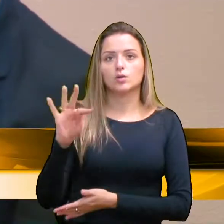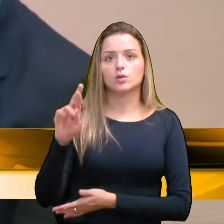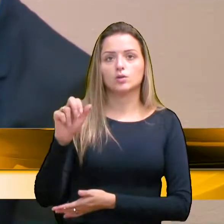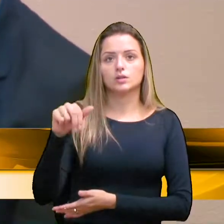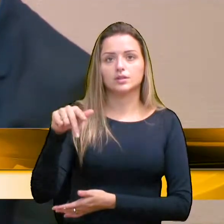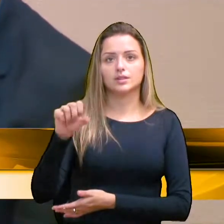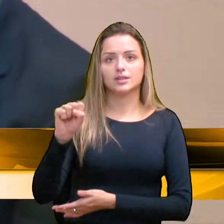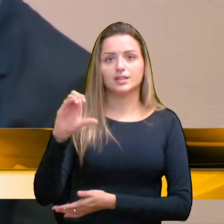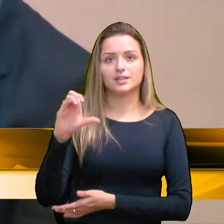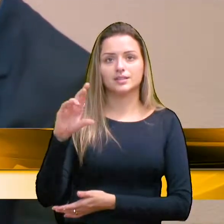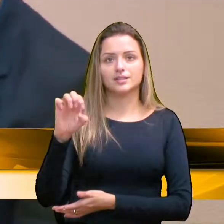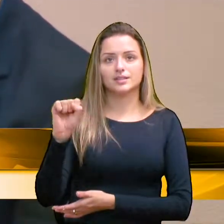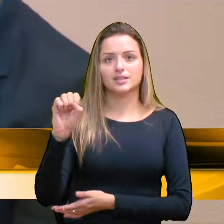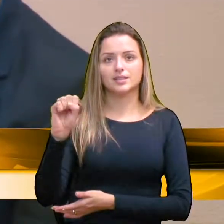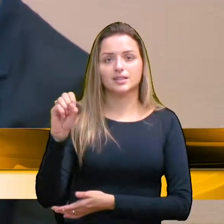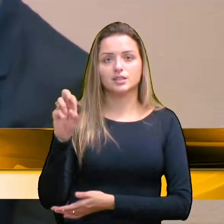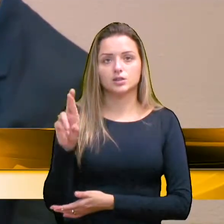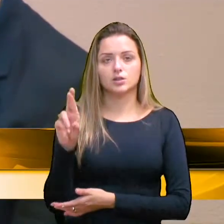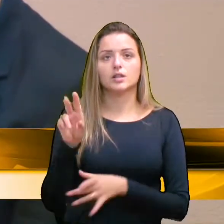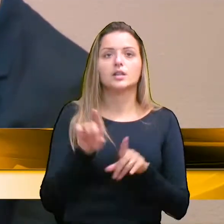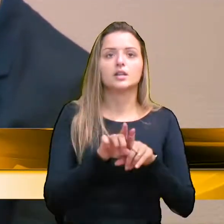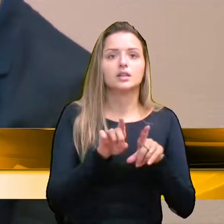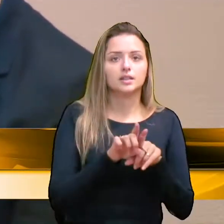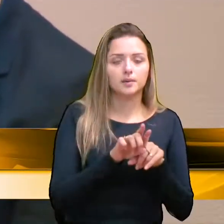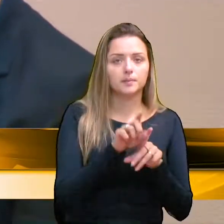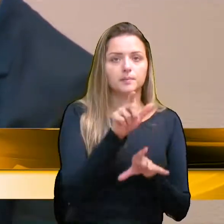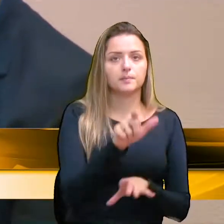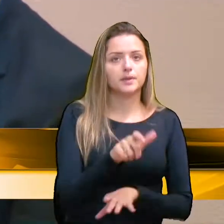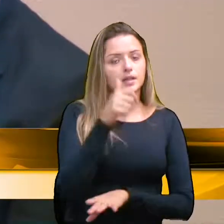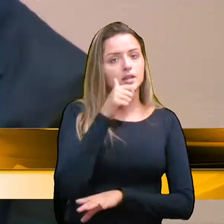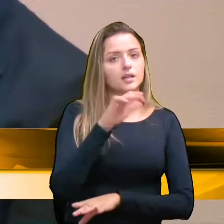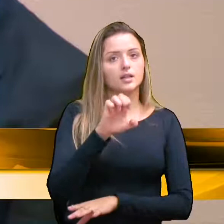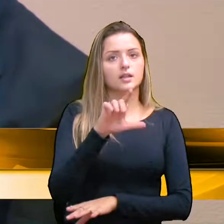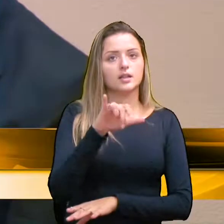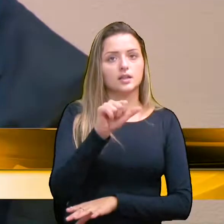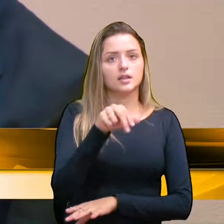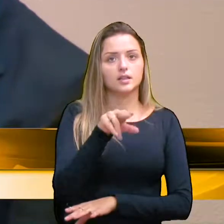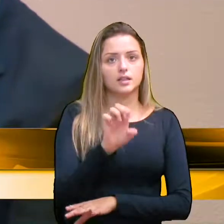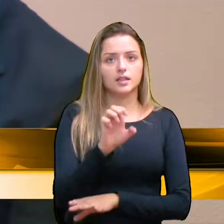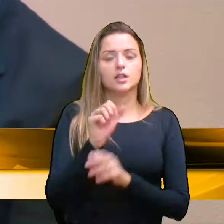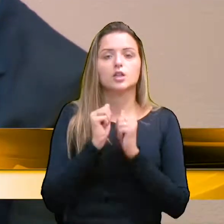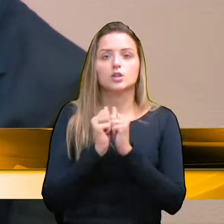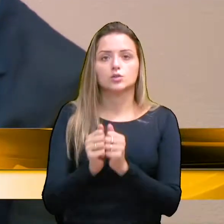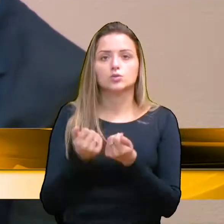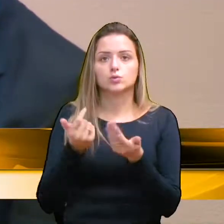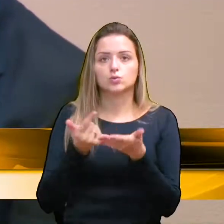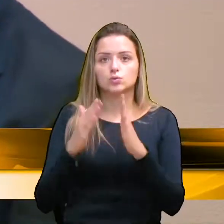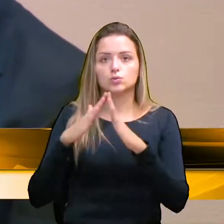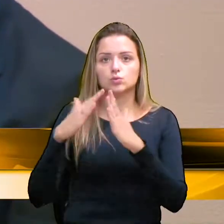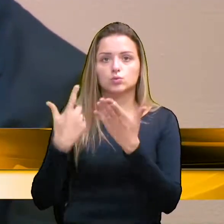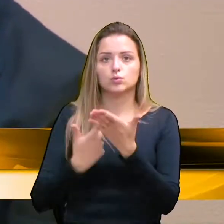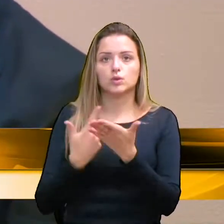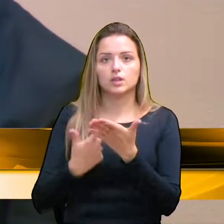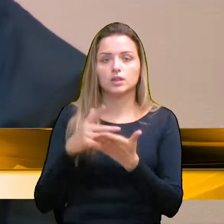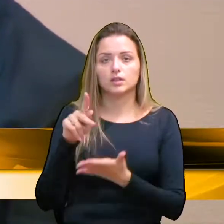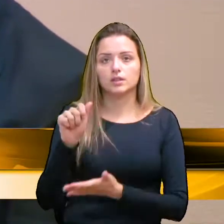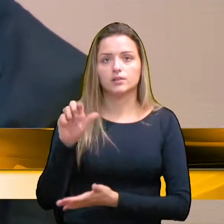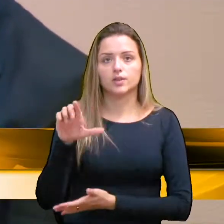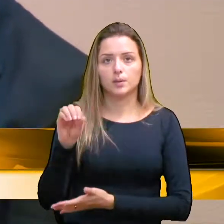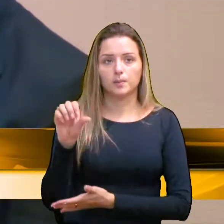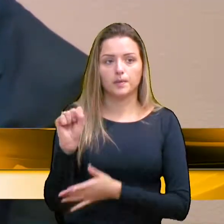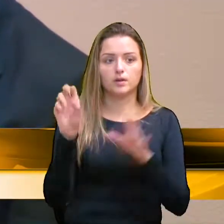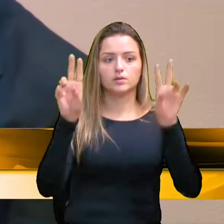congratulação também a Elaine Pasquale Cavion, que através da livraria Paulus lançou mais um livro, O Mestre